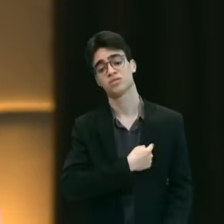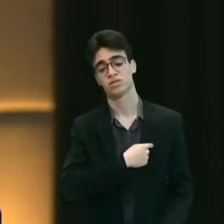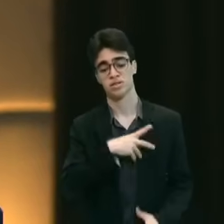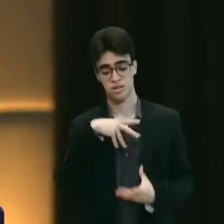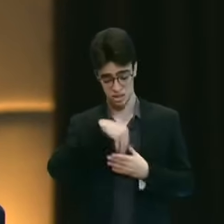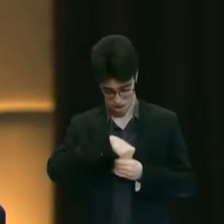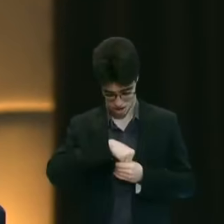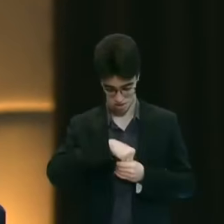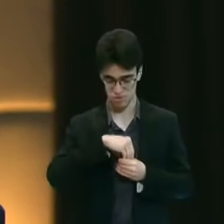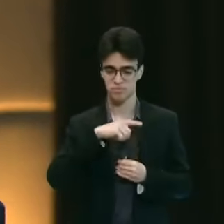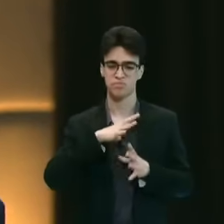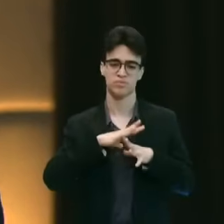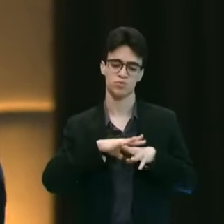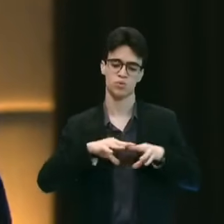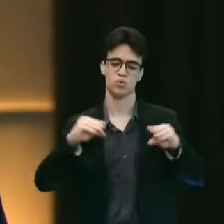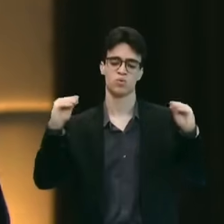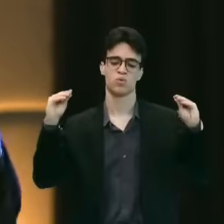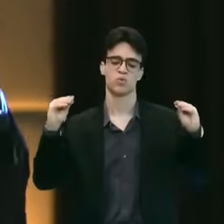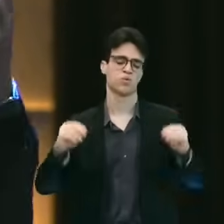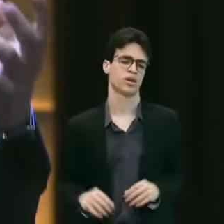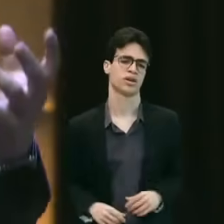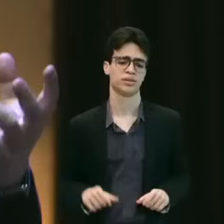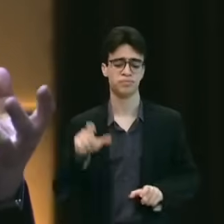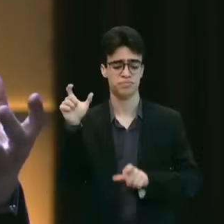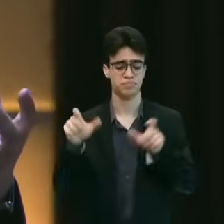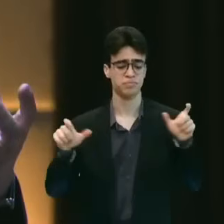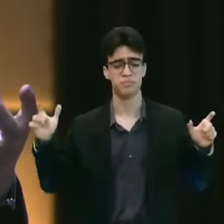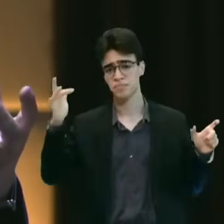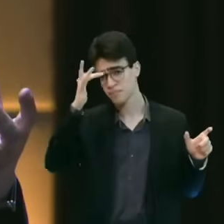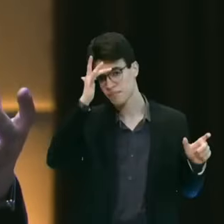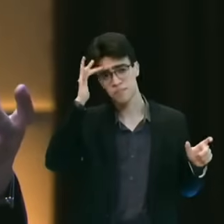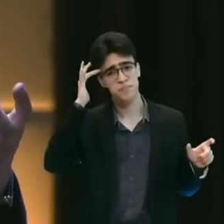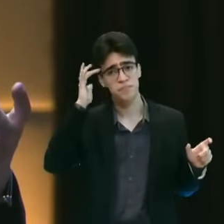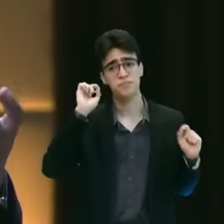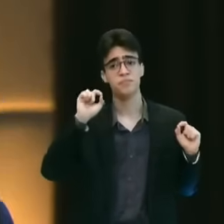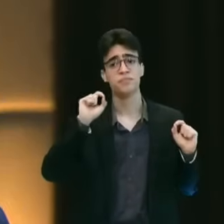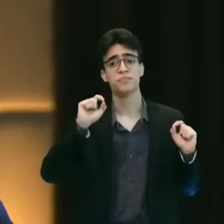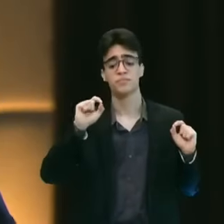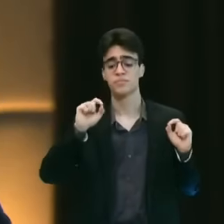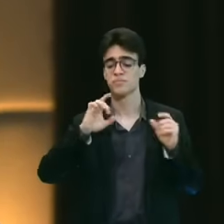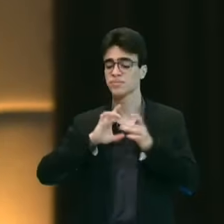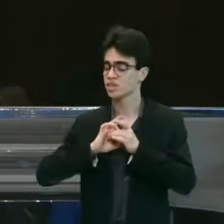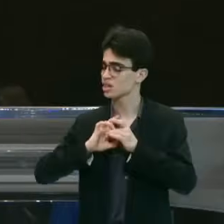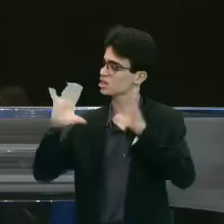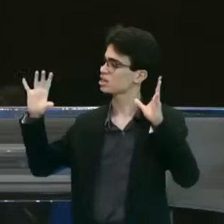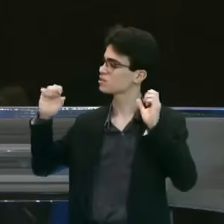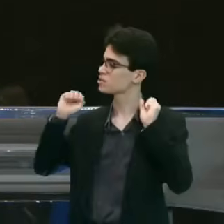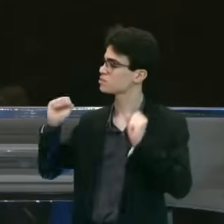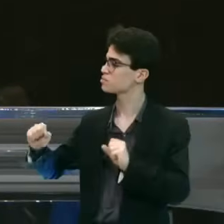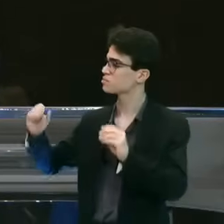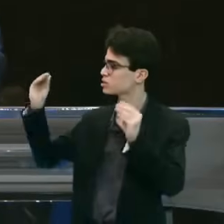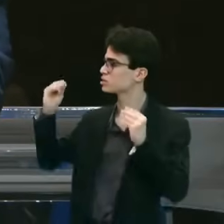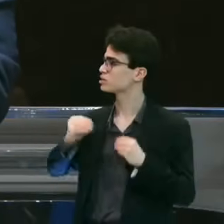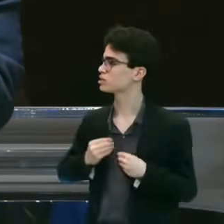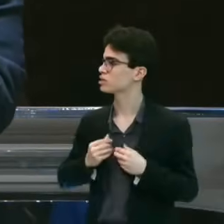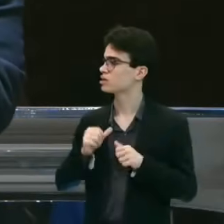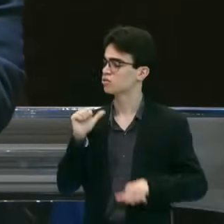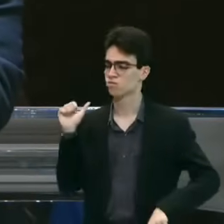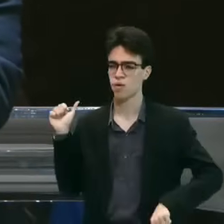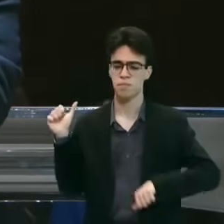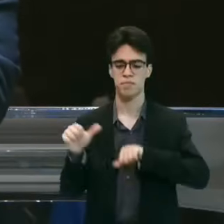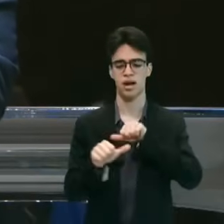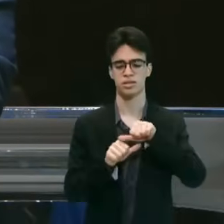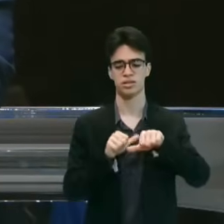dentro. E quando pessoas se permitem ser transformadas